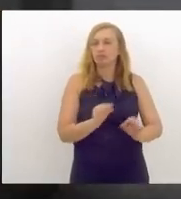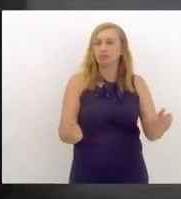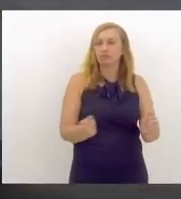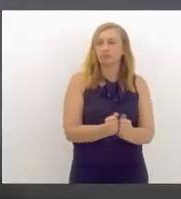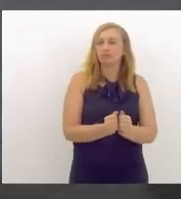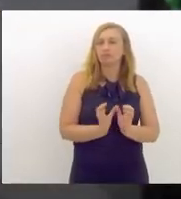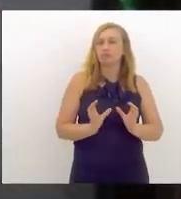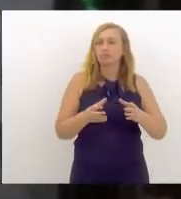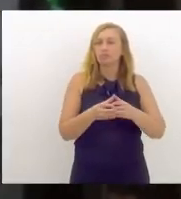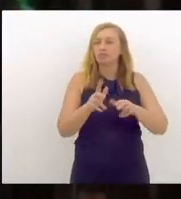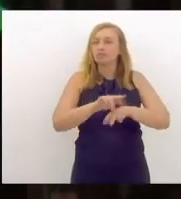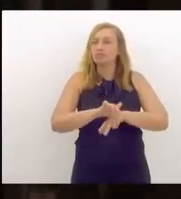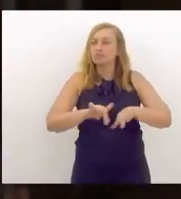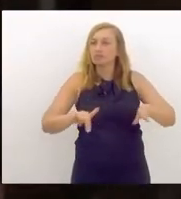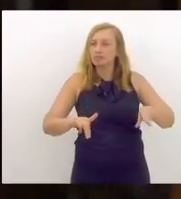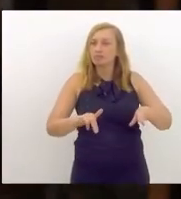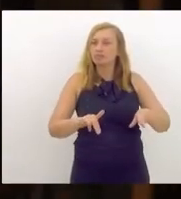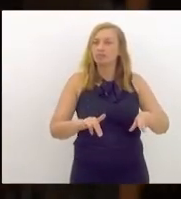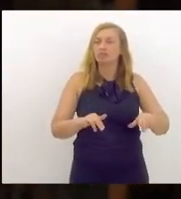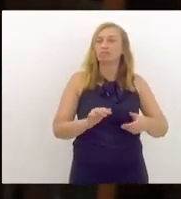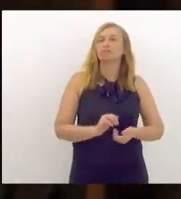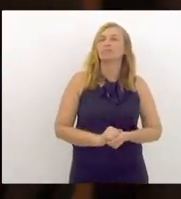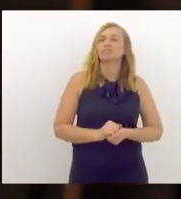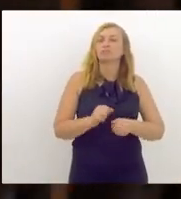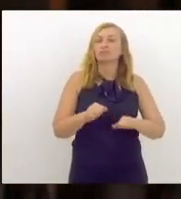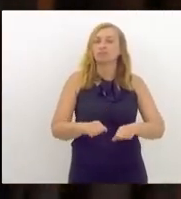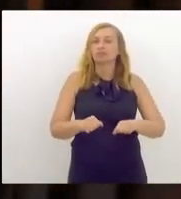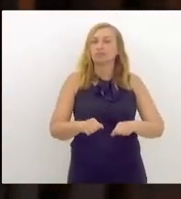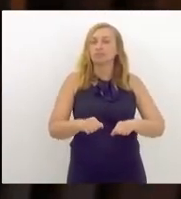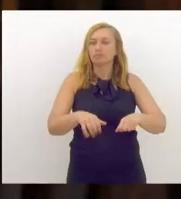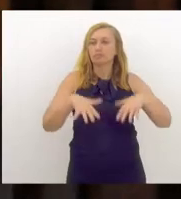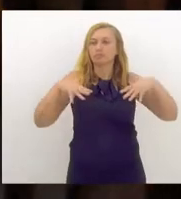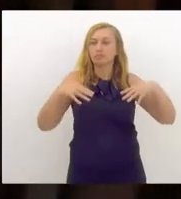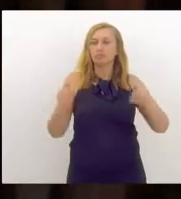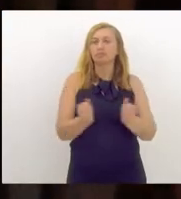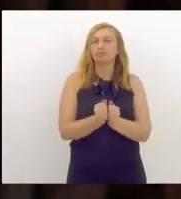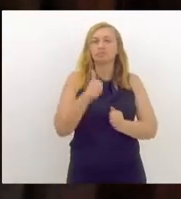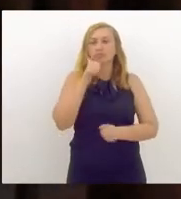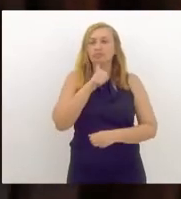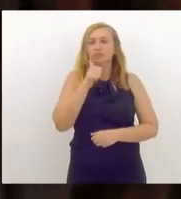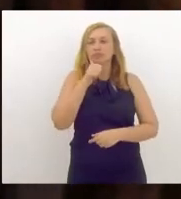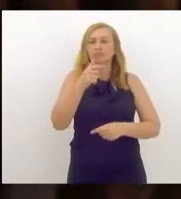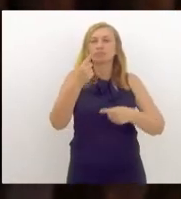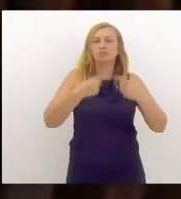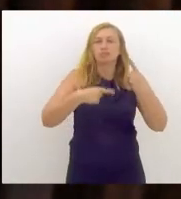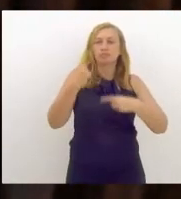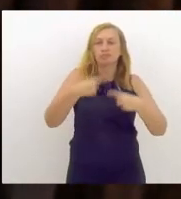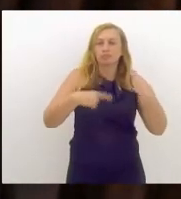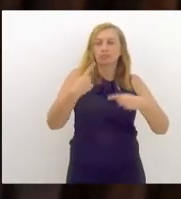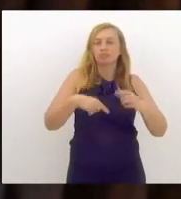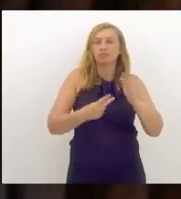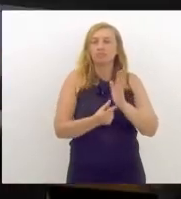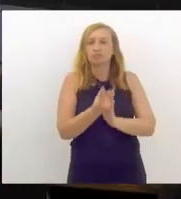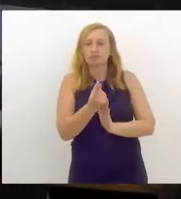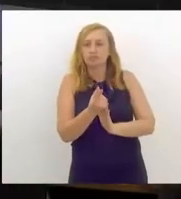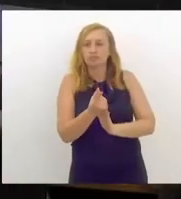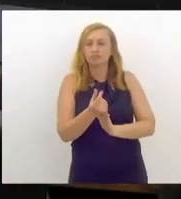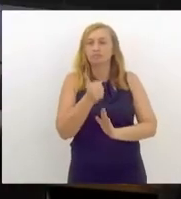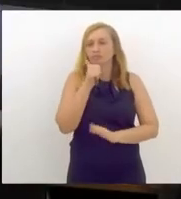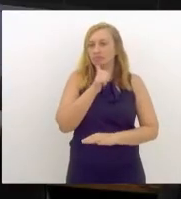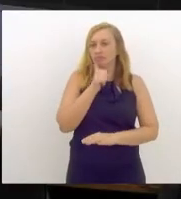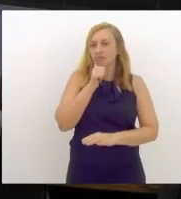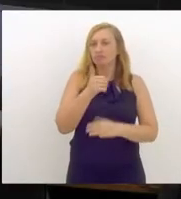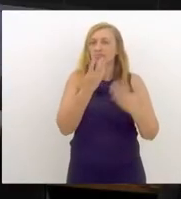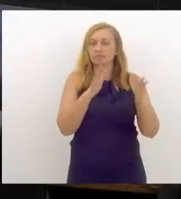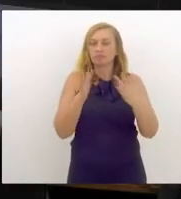a nossa equipe de gênero das plenárias com mulheres para discussão do orçamento orçamento e mulheres quero fazer